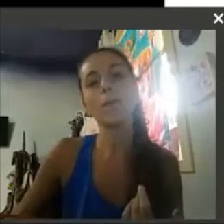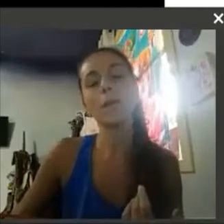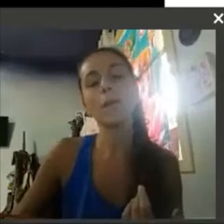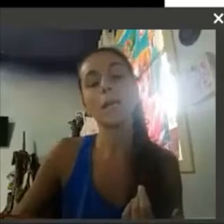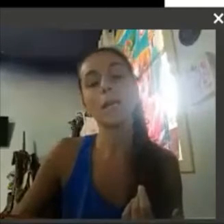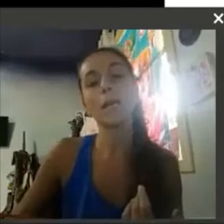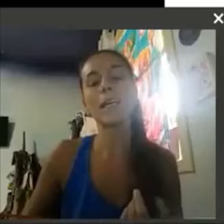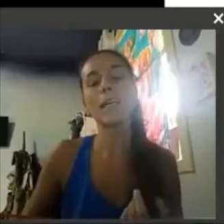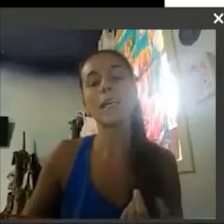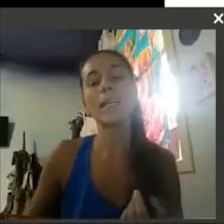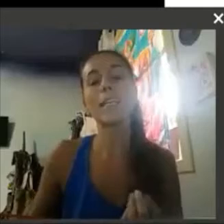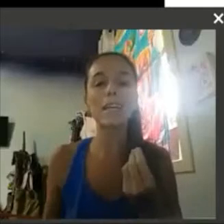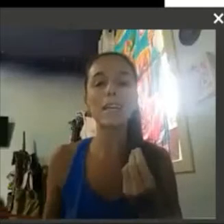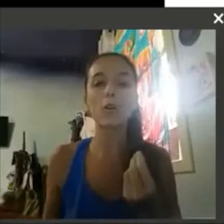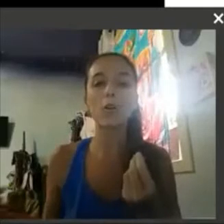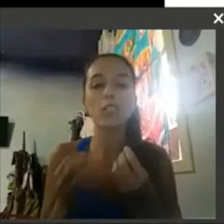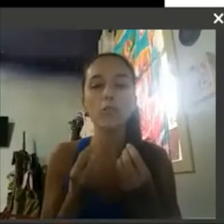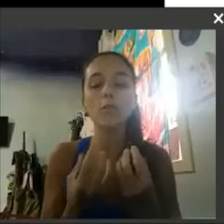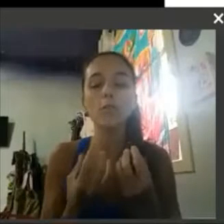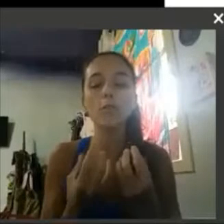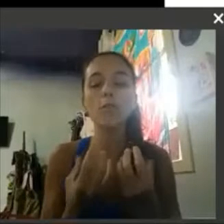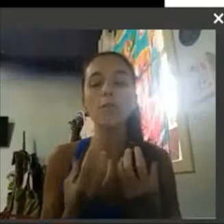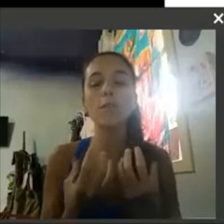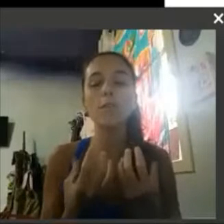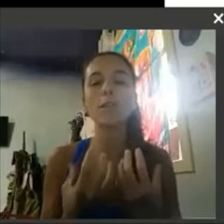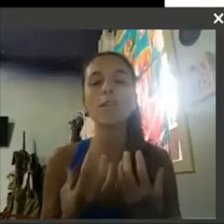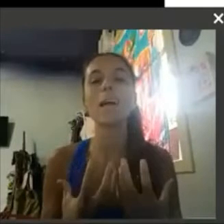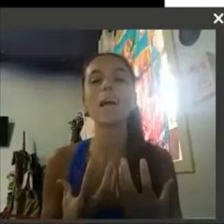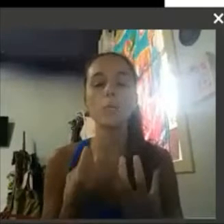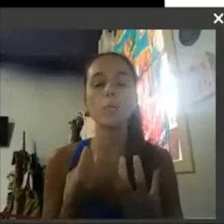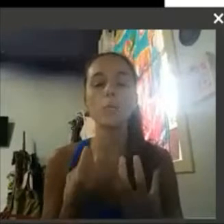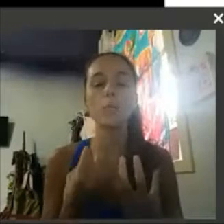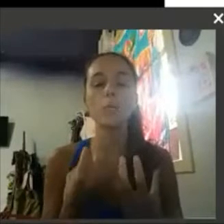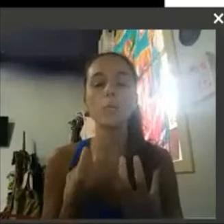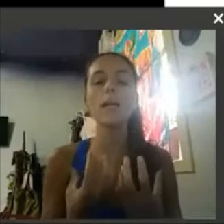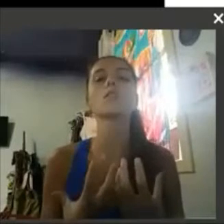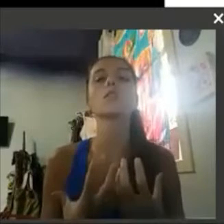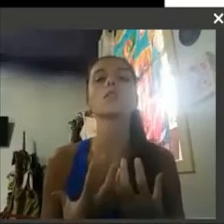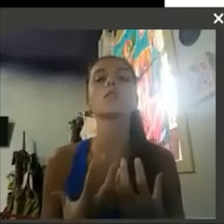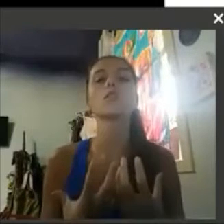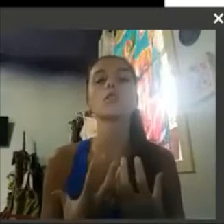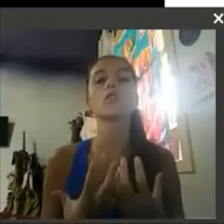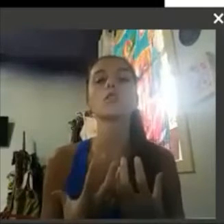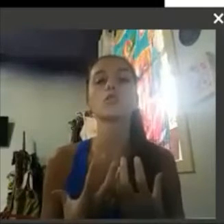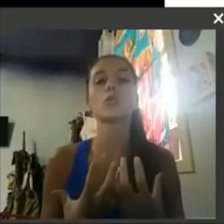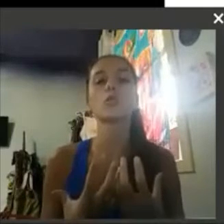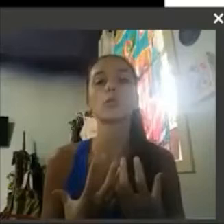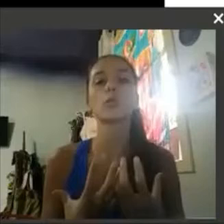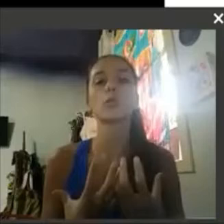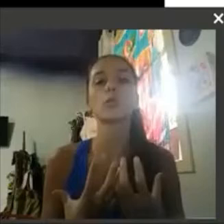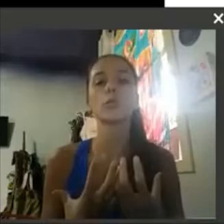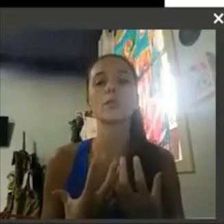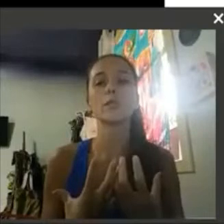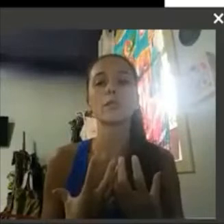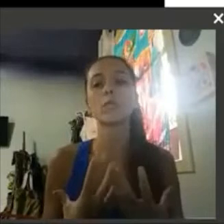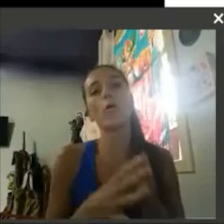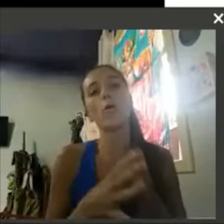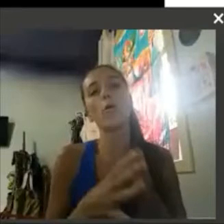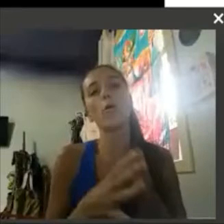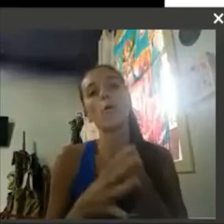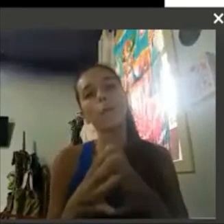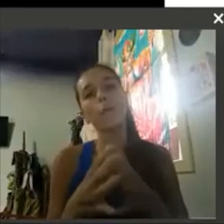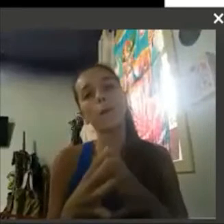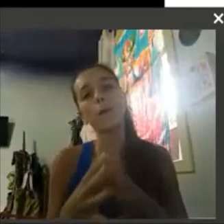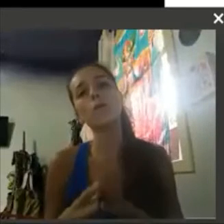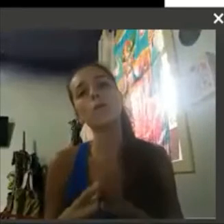também. Então, o etanol, ele dá aquele cheirinho de fermentado, um cheiro bem característico, assim, do pão quando é feito. Dá pra saber quando é um